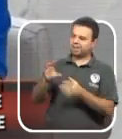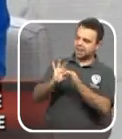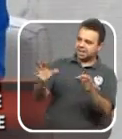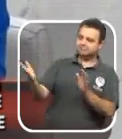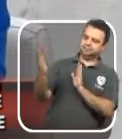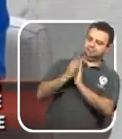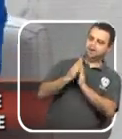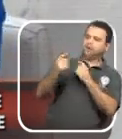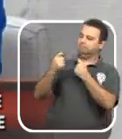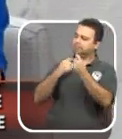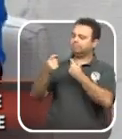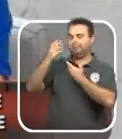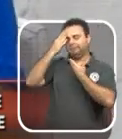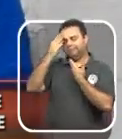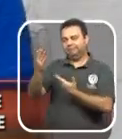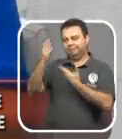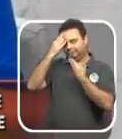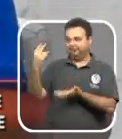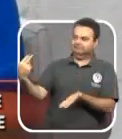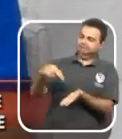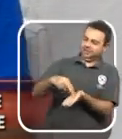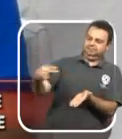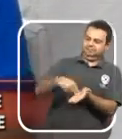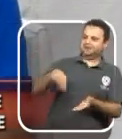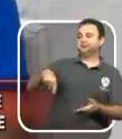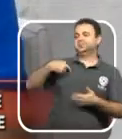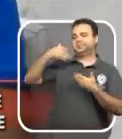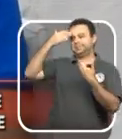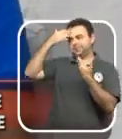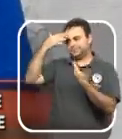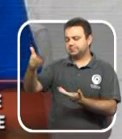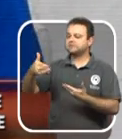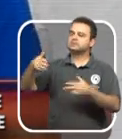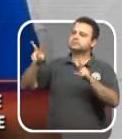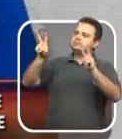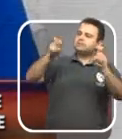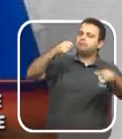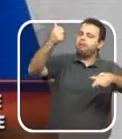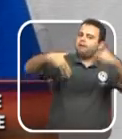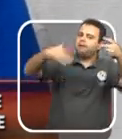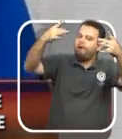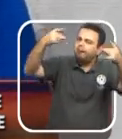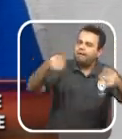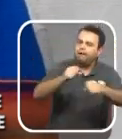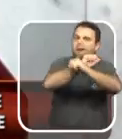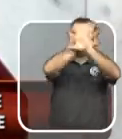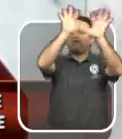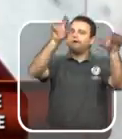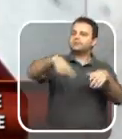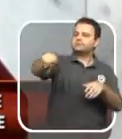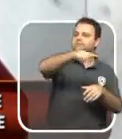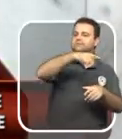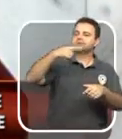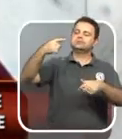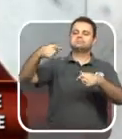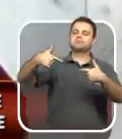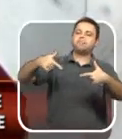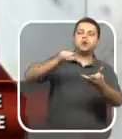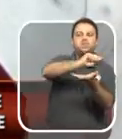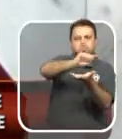também eficientes que nós temos aqui na casa. Então, eu quero agradecer a todos. Nós agradecemos também sempre a